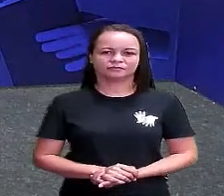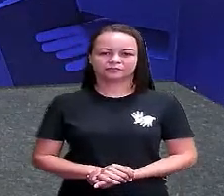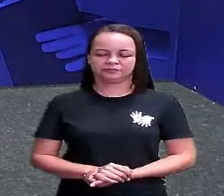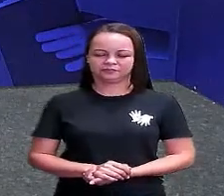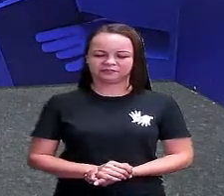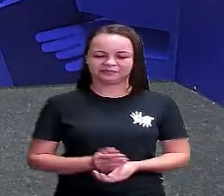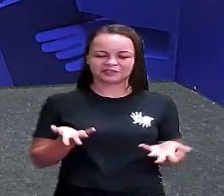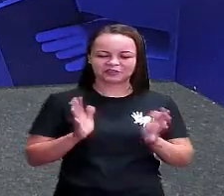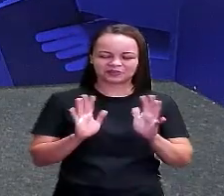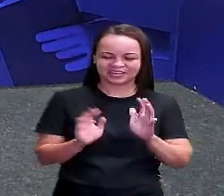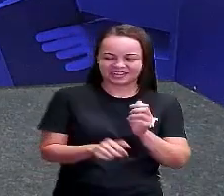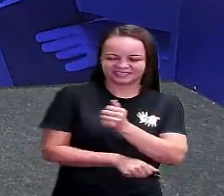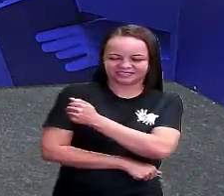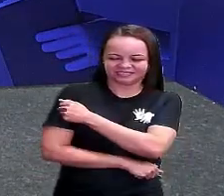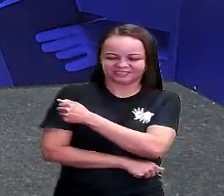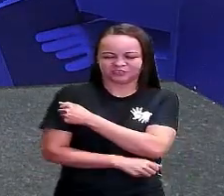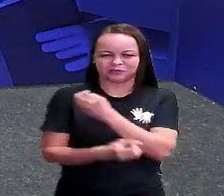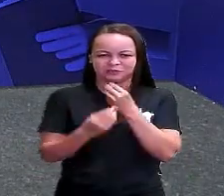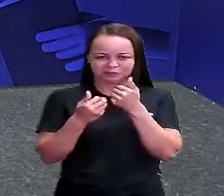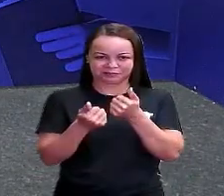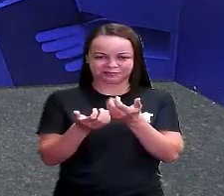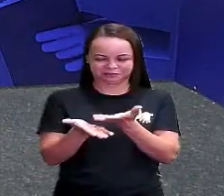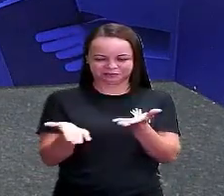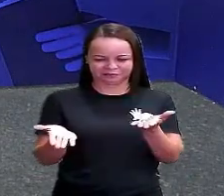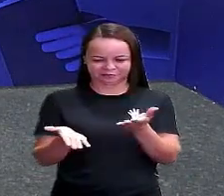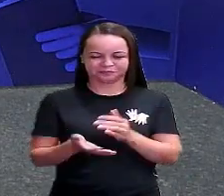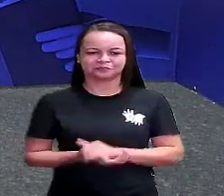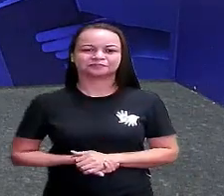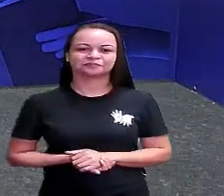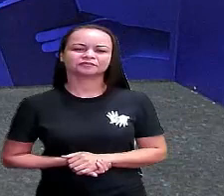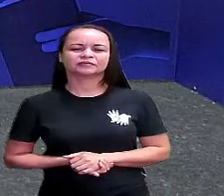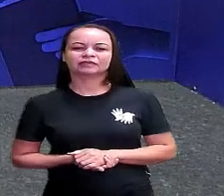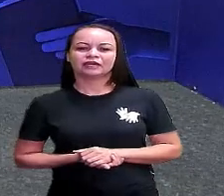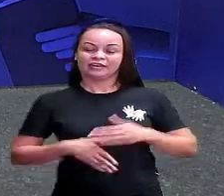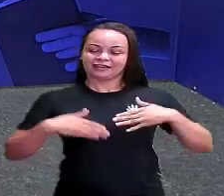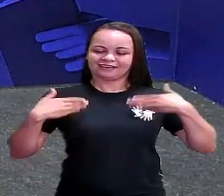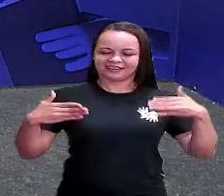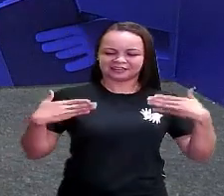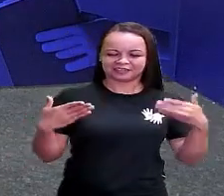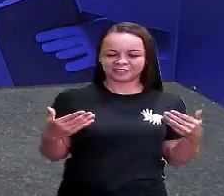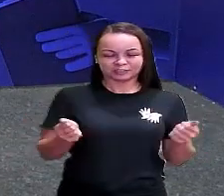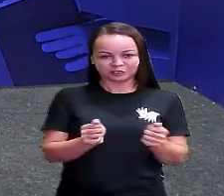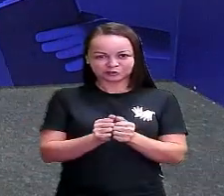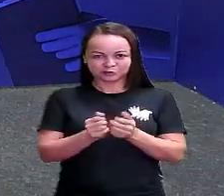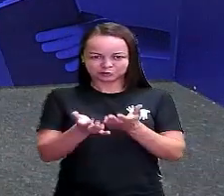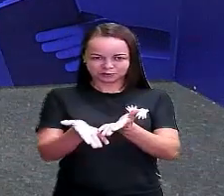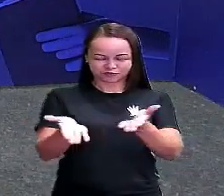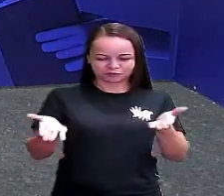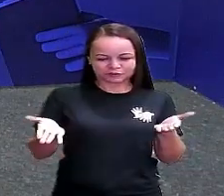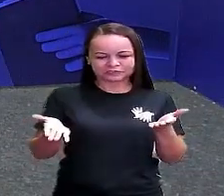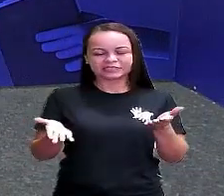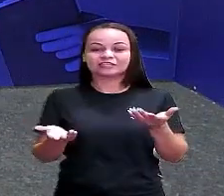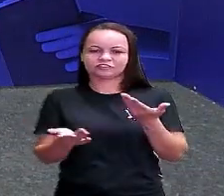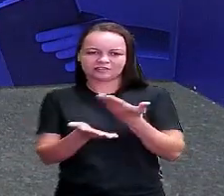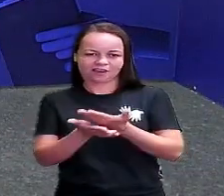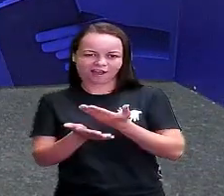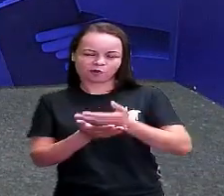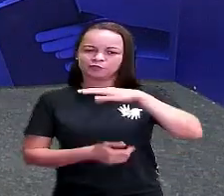Olá, queridos alunos, tudo bem com vocês? Espero que sim. Que alegria estar aqui com vocês em mais uma aula de